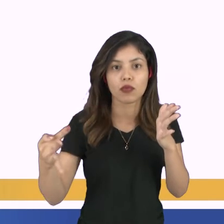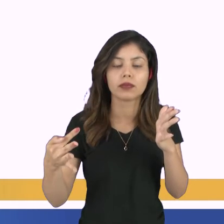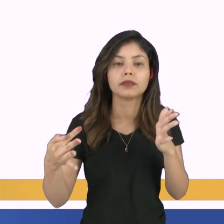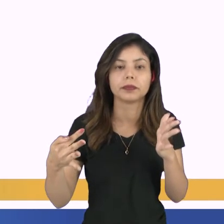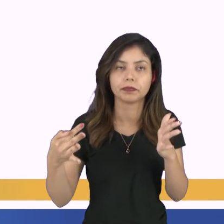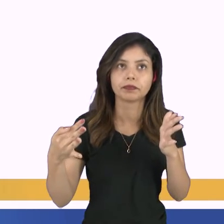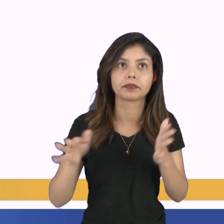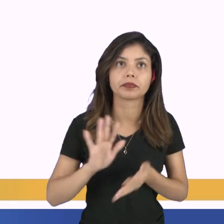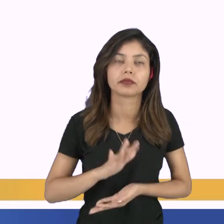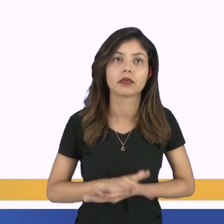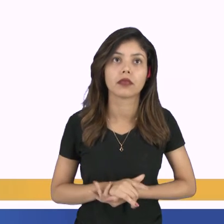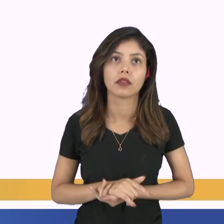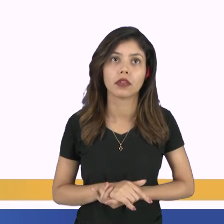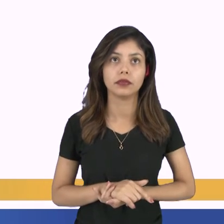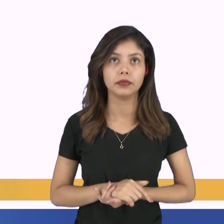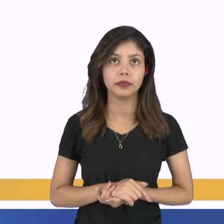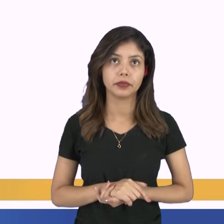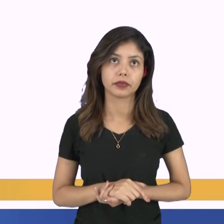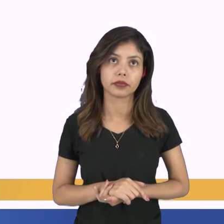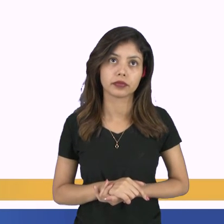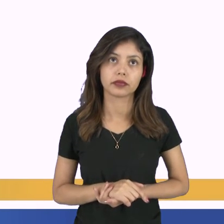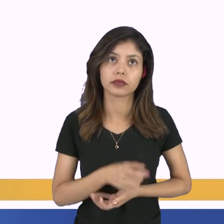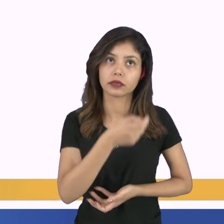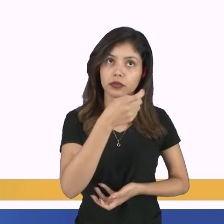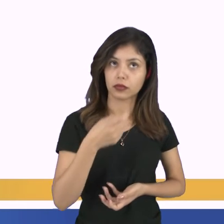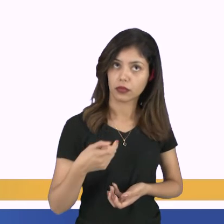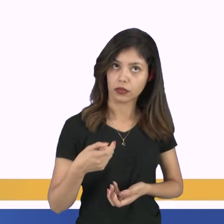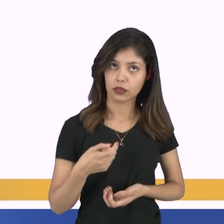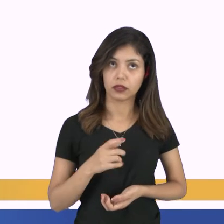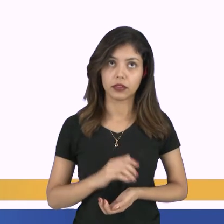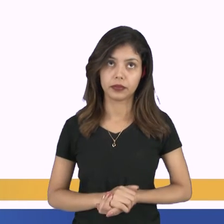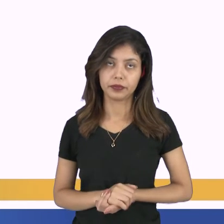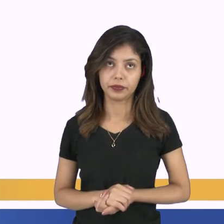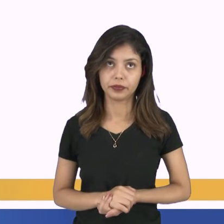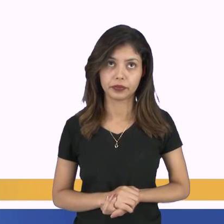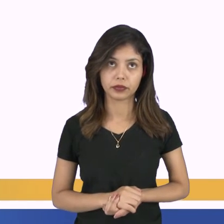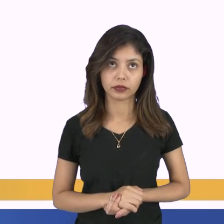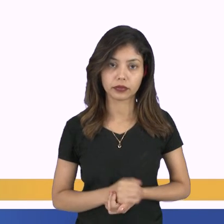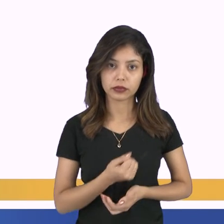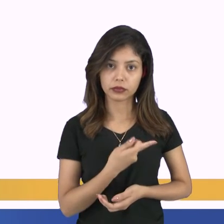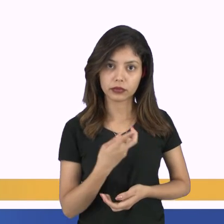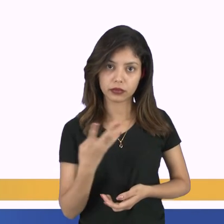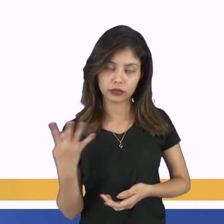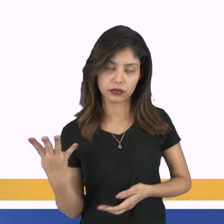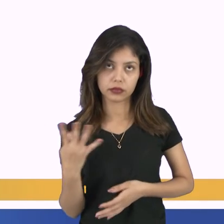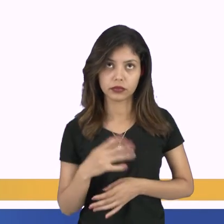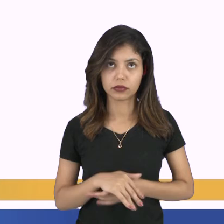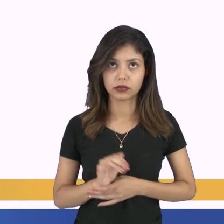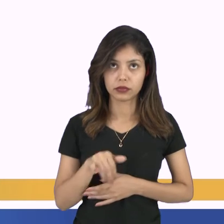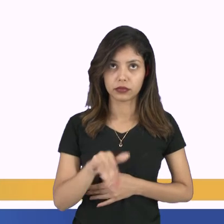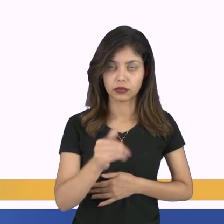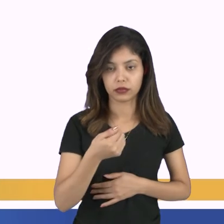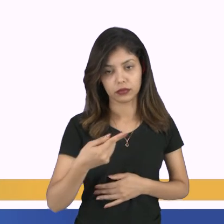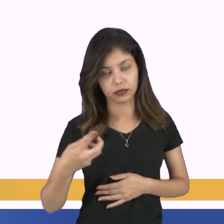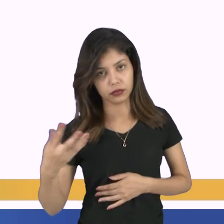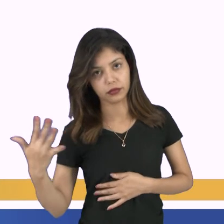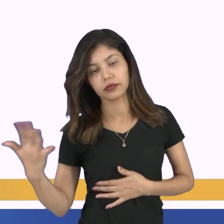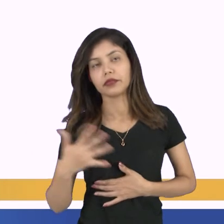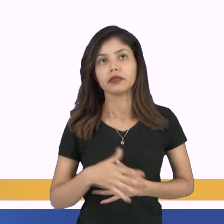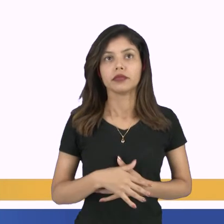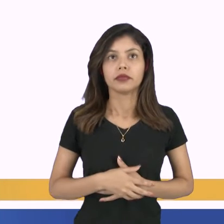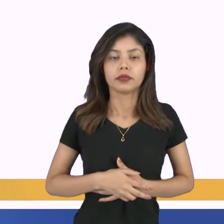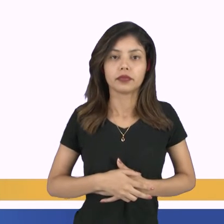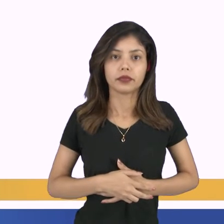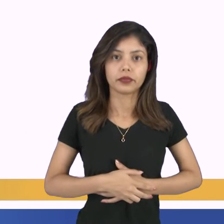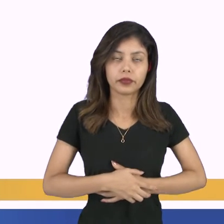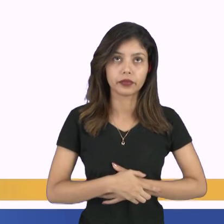composto, ok? Então, aqui, ó, o X possui essa distribuição eletrônica, o Y é